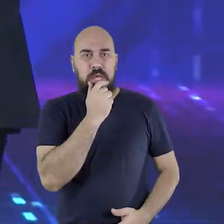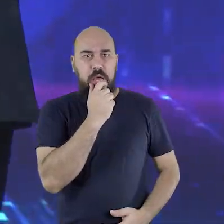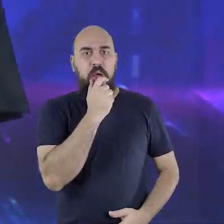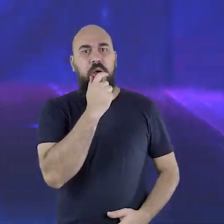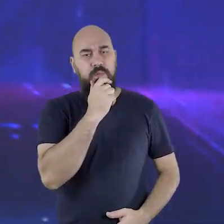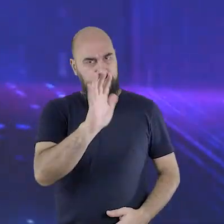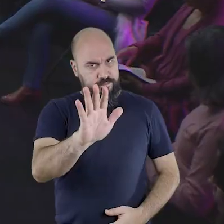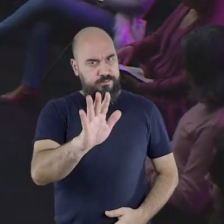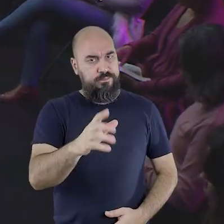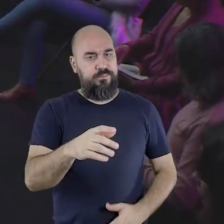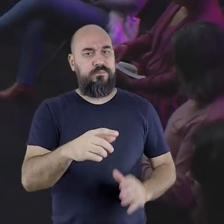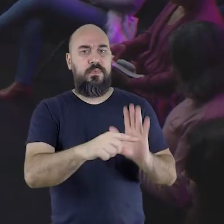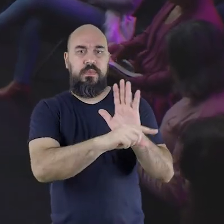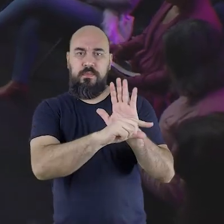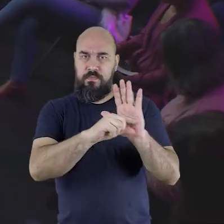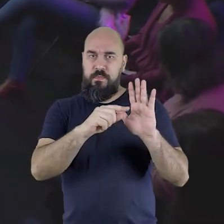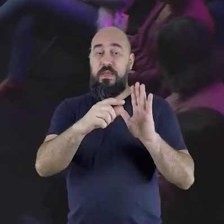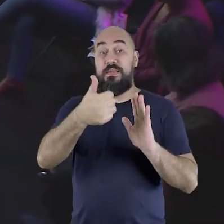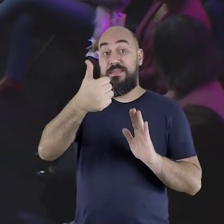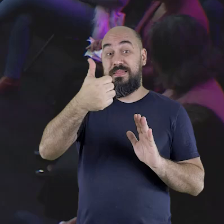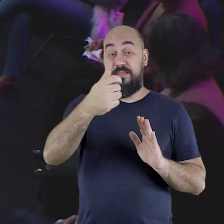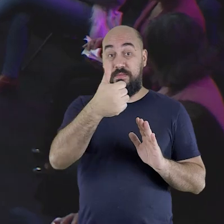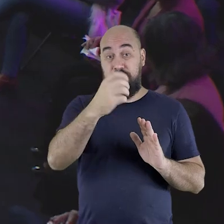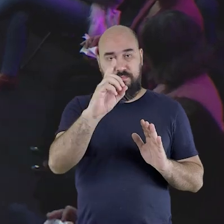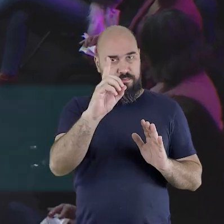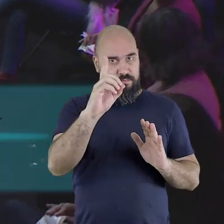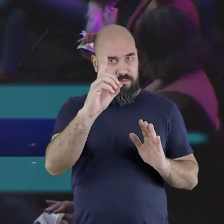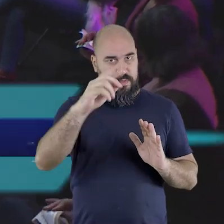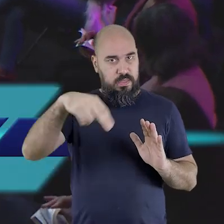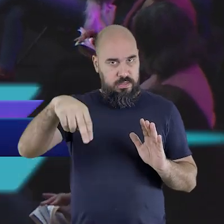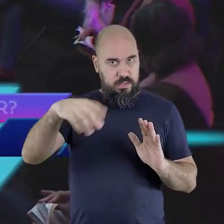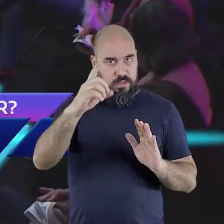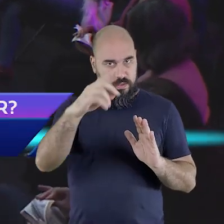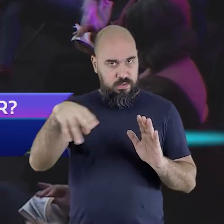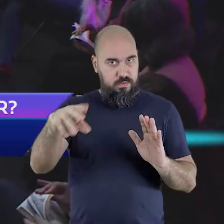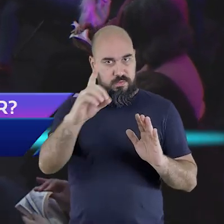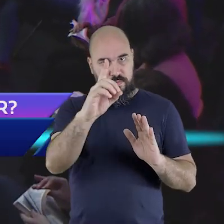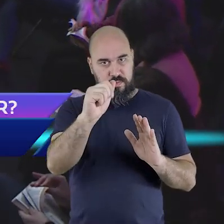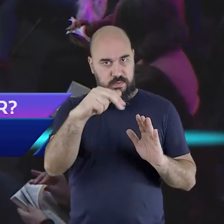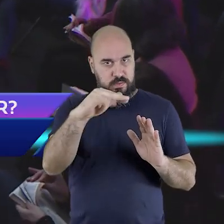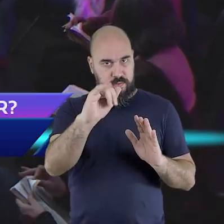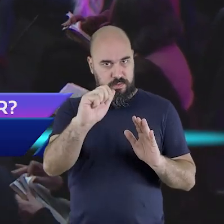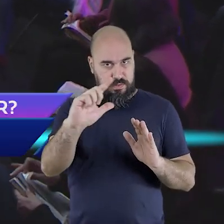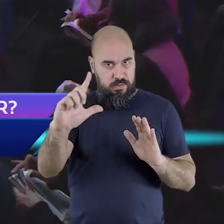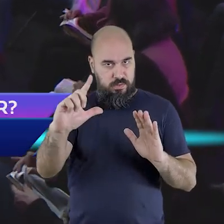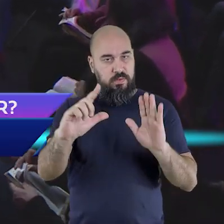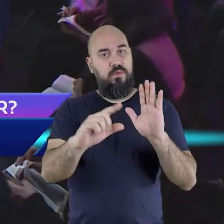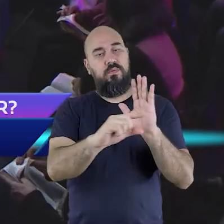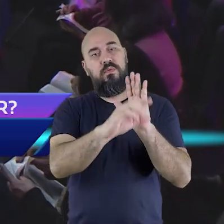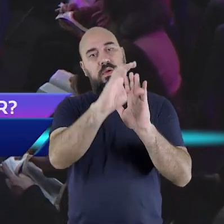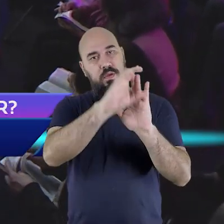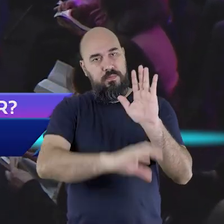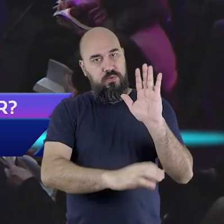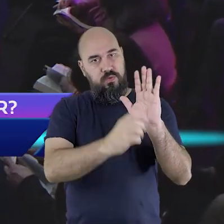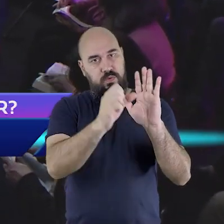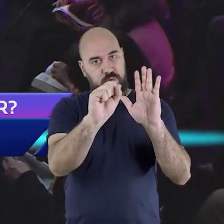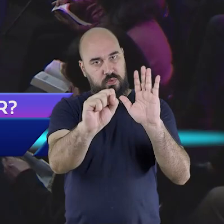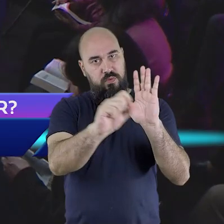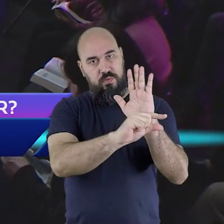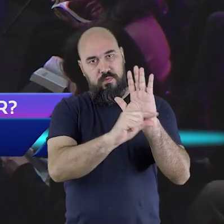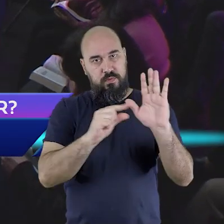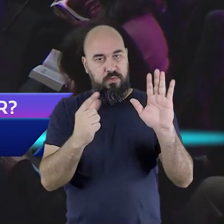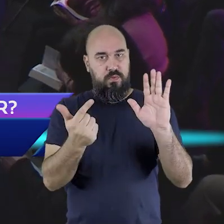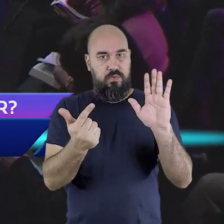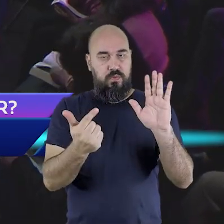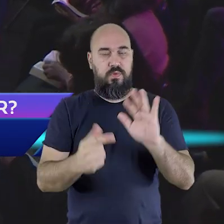8, versículo 12. Vamos ver este verso na palavra de Deus. Daniel, vamos lá para o Antigo Testamento, capítulo 8,